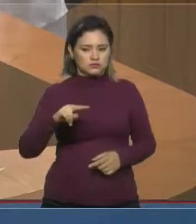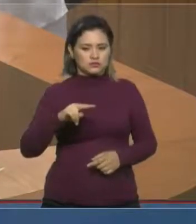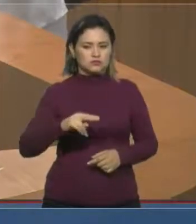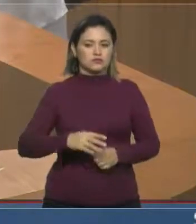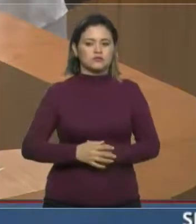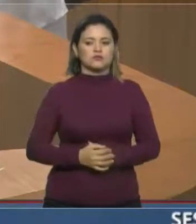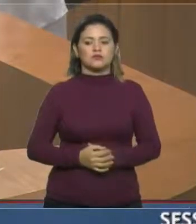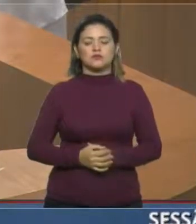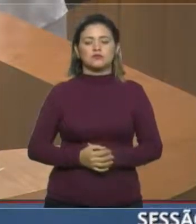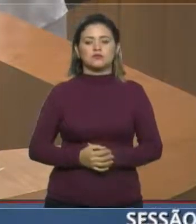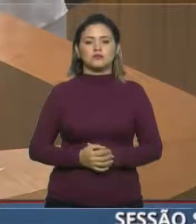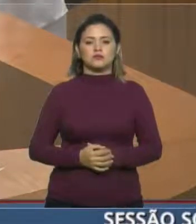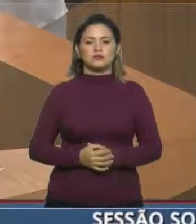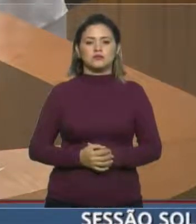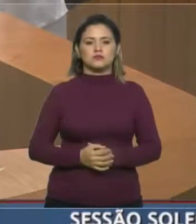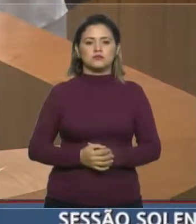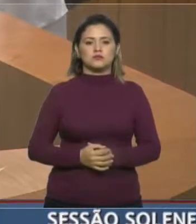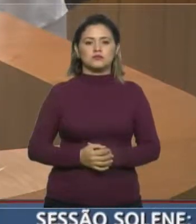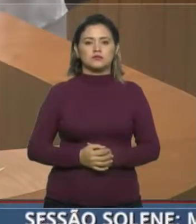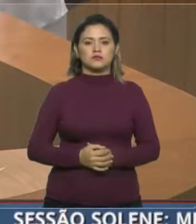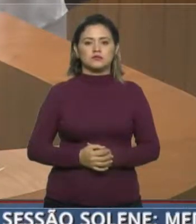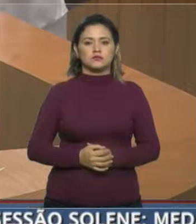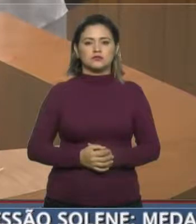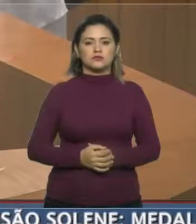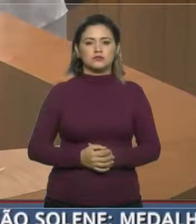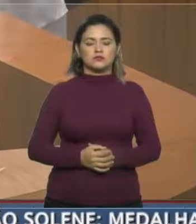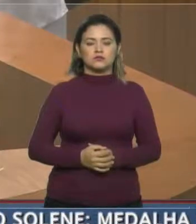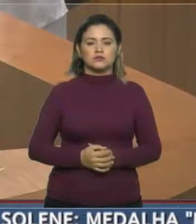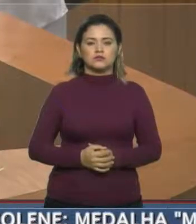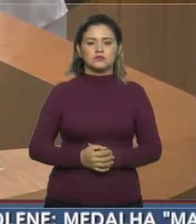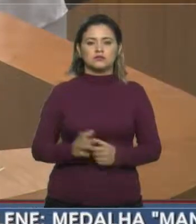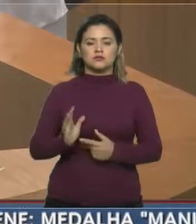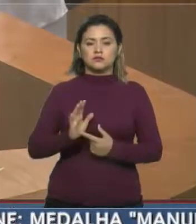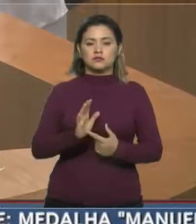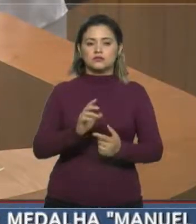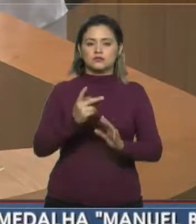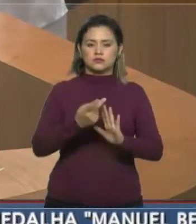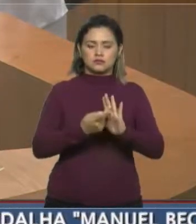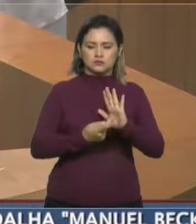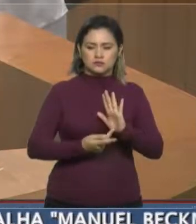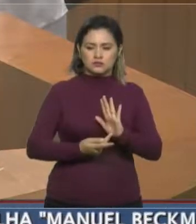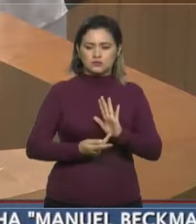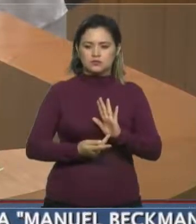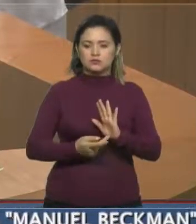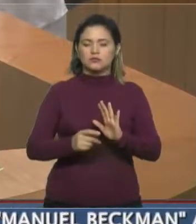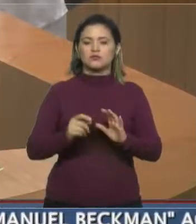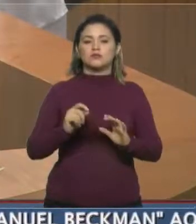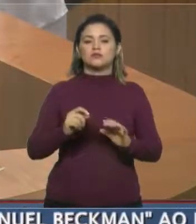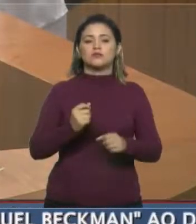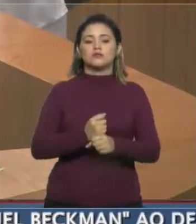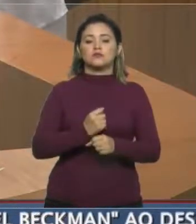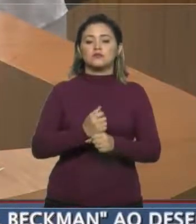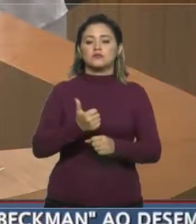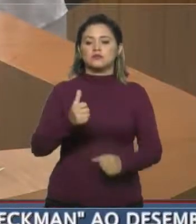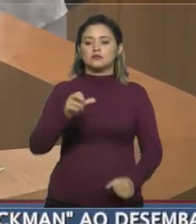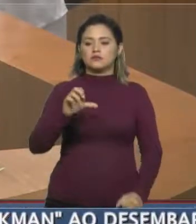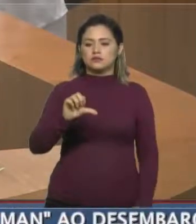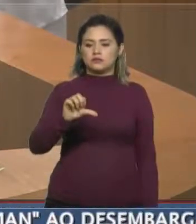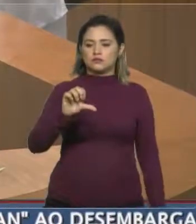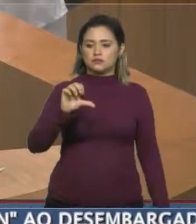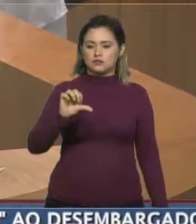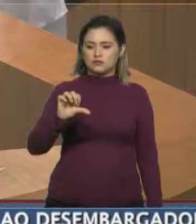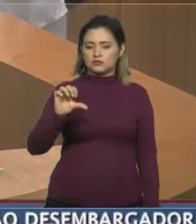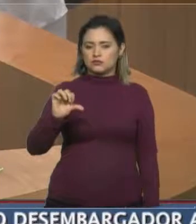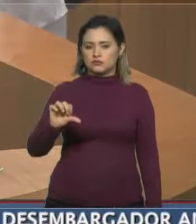para trazer à tona um projeto que foi em 99 e foi aprovado em